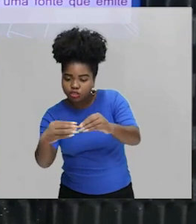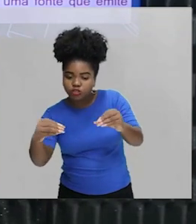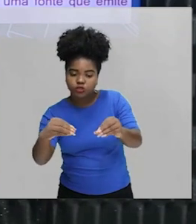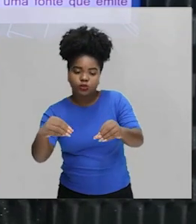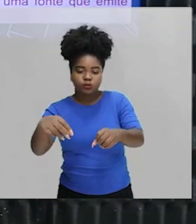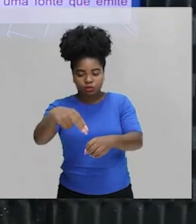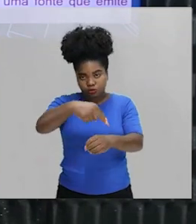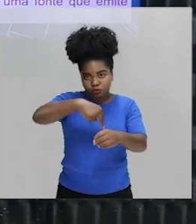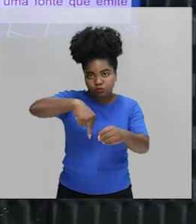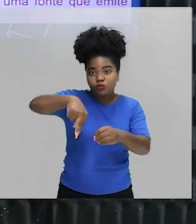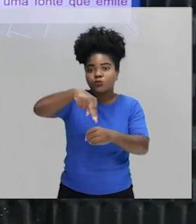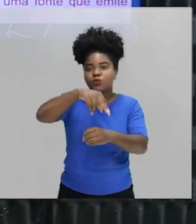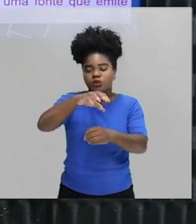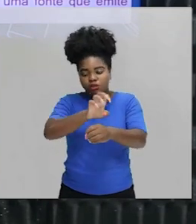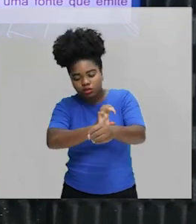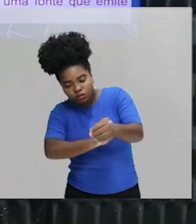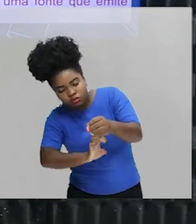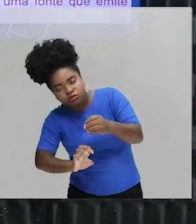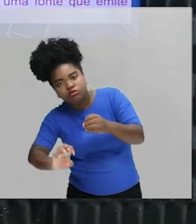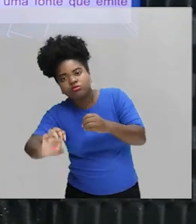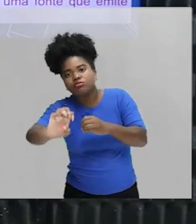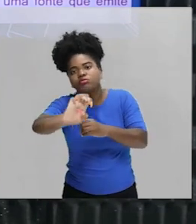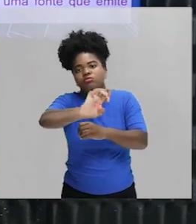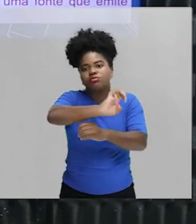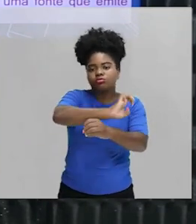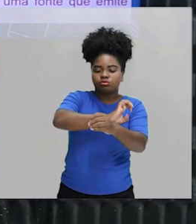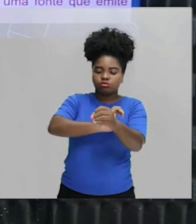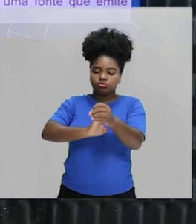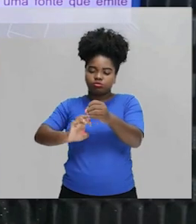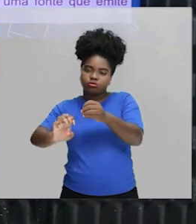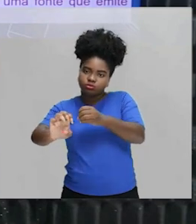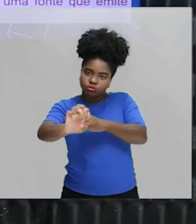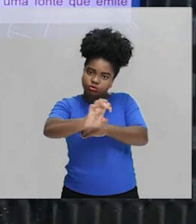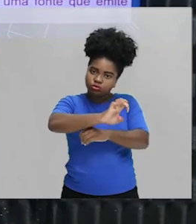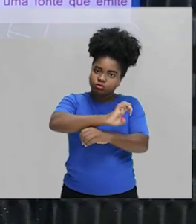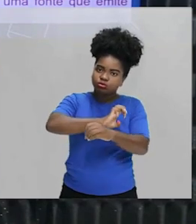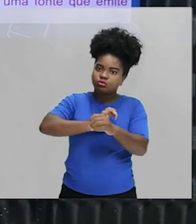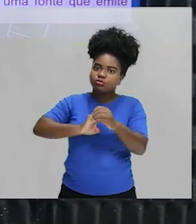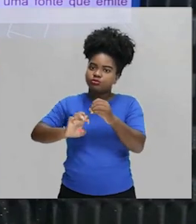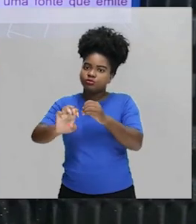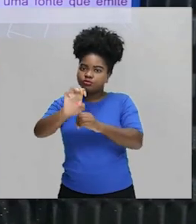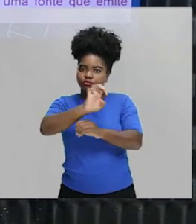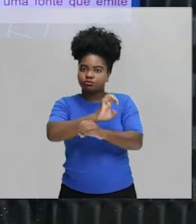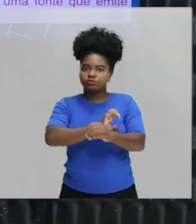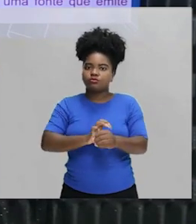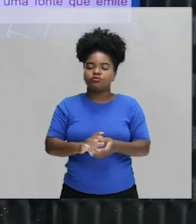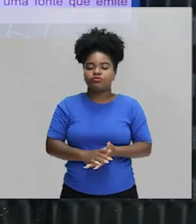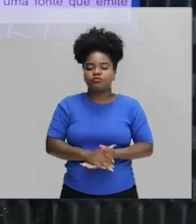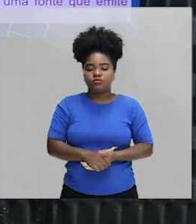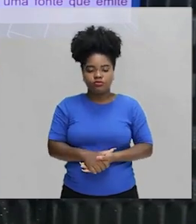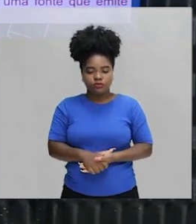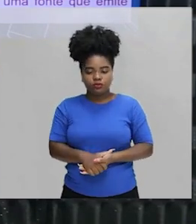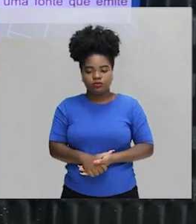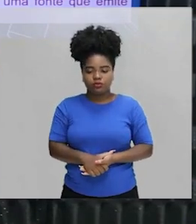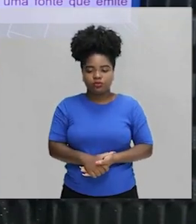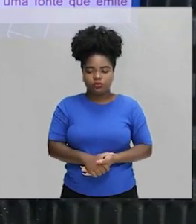química chama muito bem isso de nuvem atômica nessas nuvem as nuvens atômicas é justamente os locais onde esses elétrons Eles vão eles